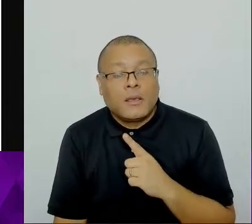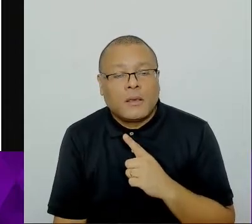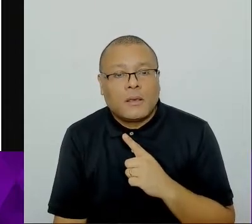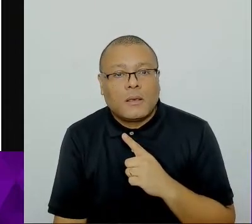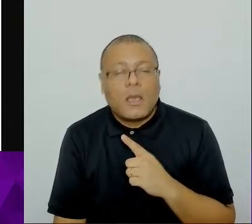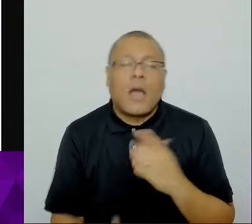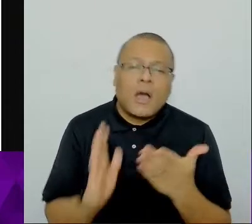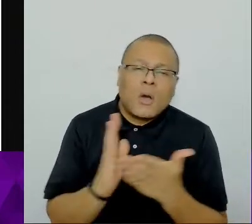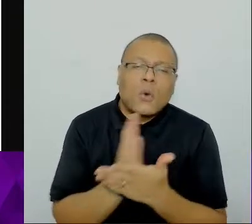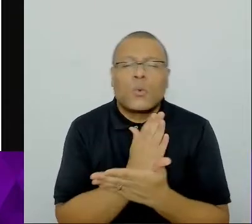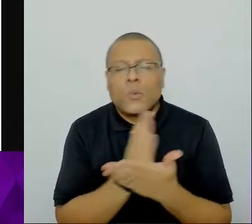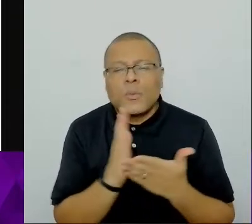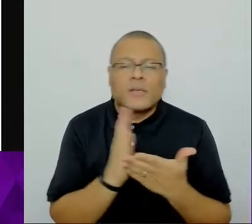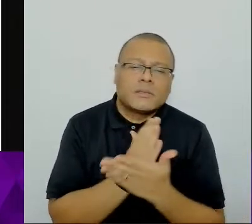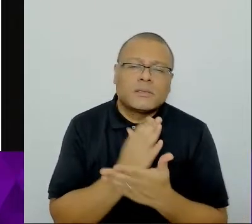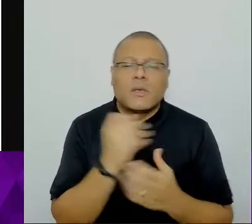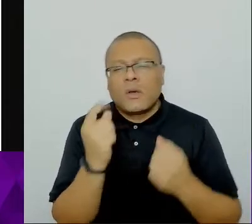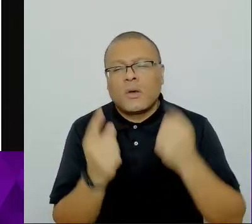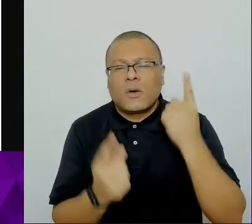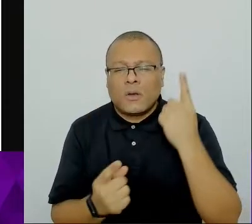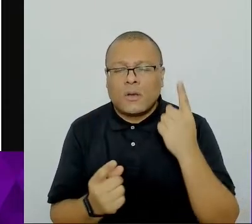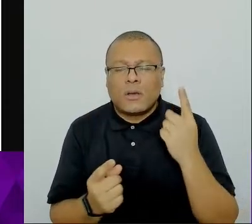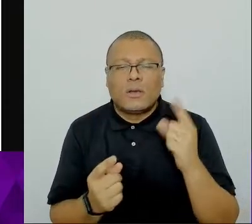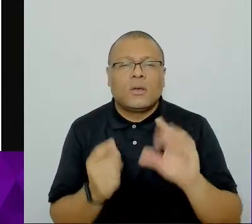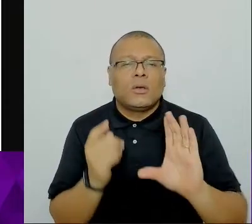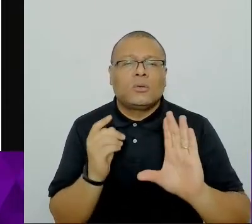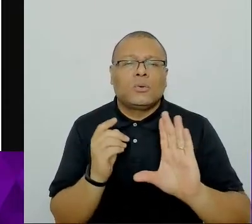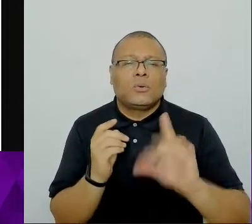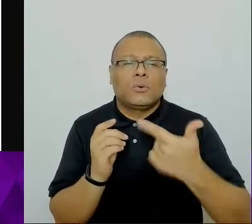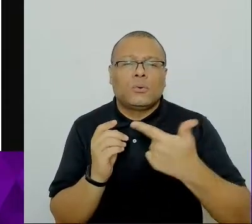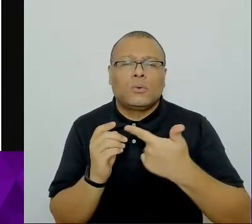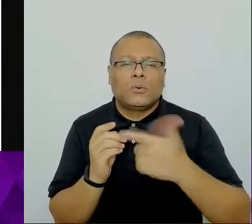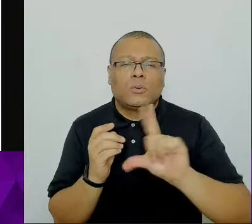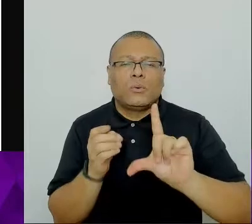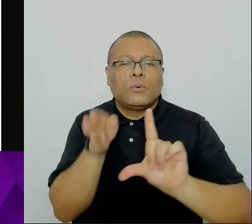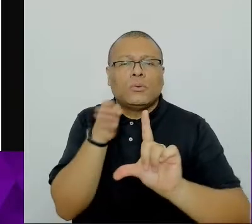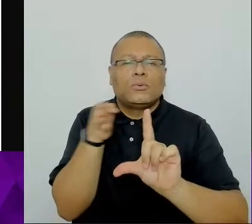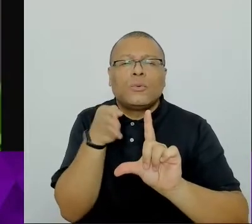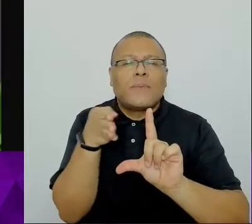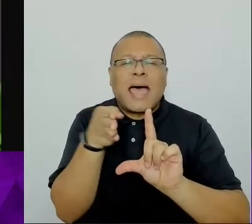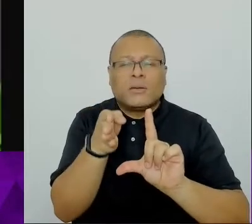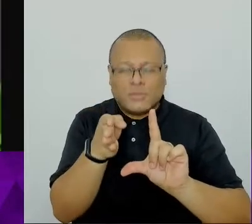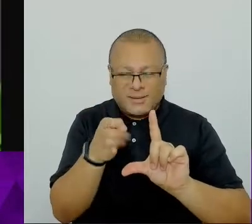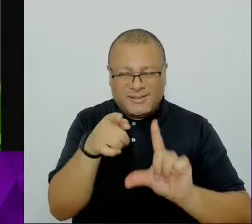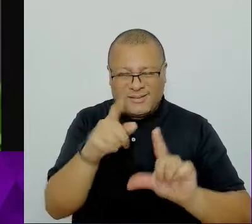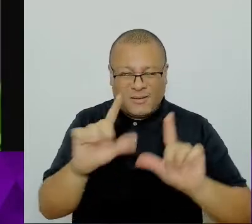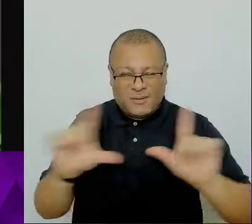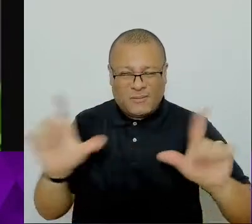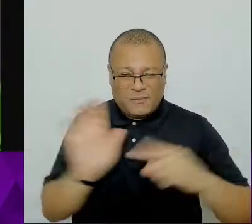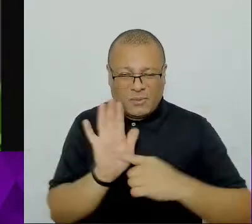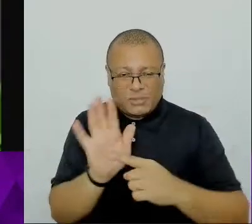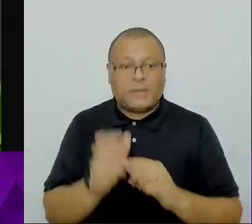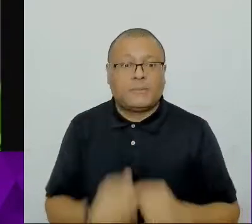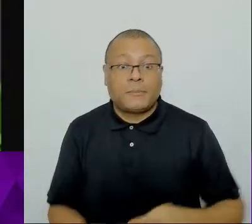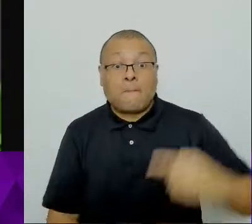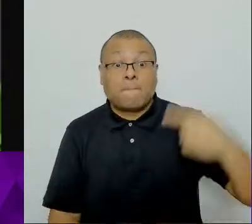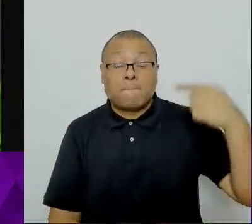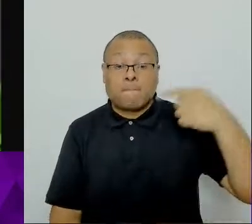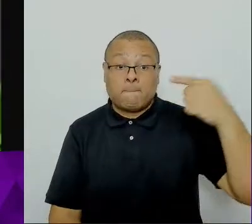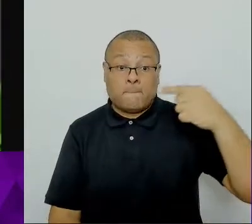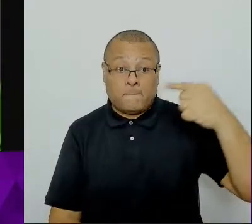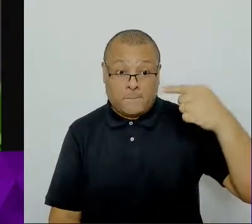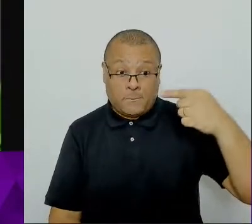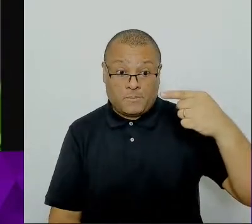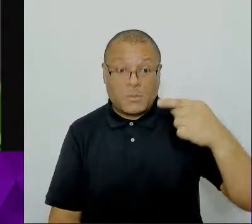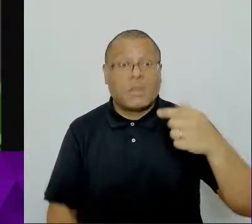algumas coisas aqui no browser, umas coisas abertas para mostrar para vocês, tá? A primeira parte, que é o que eu